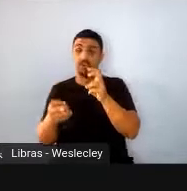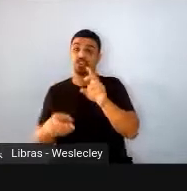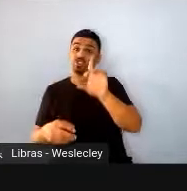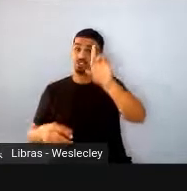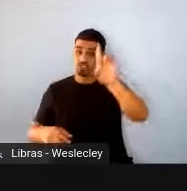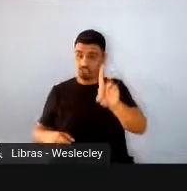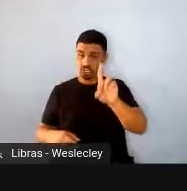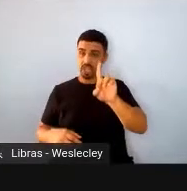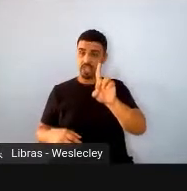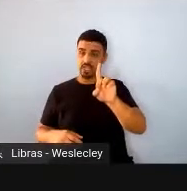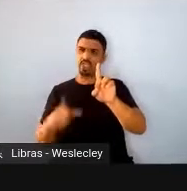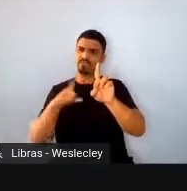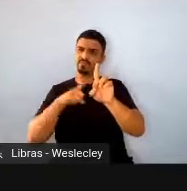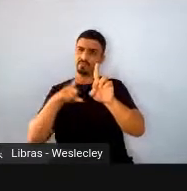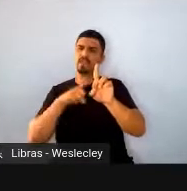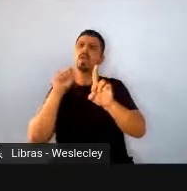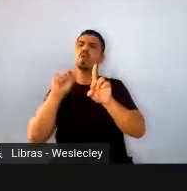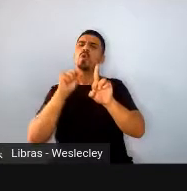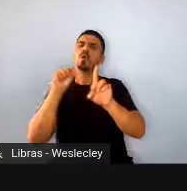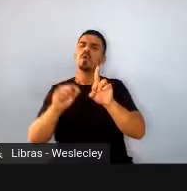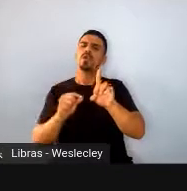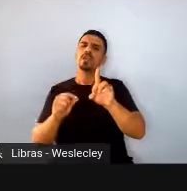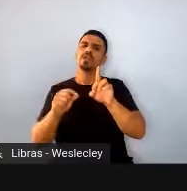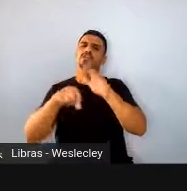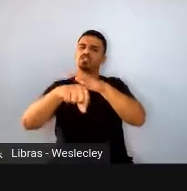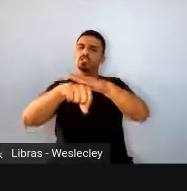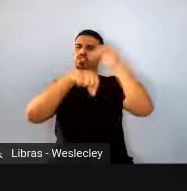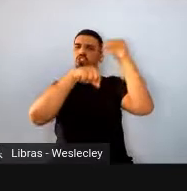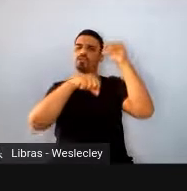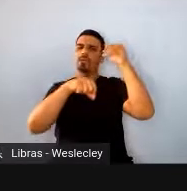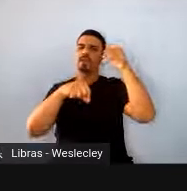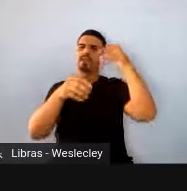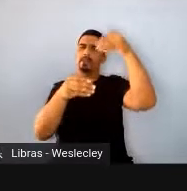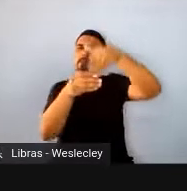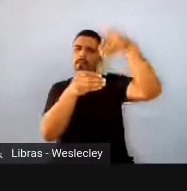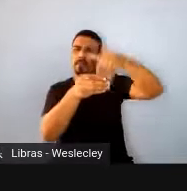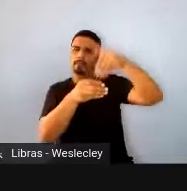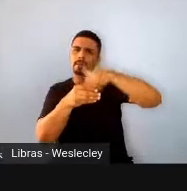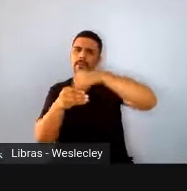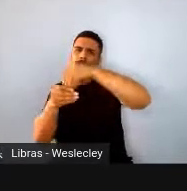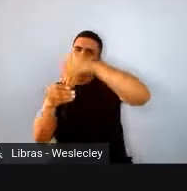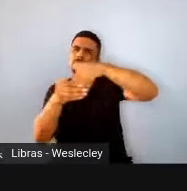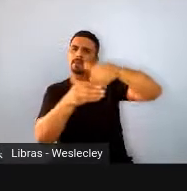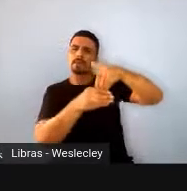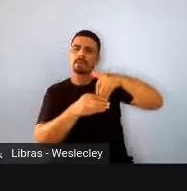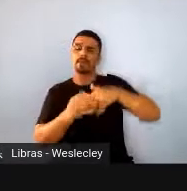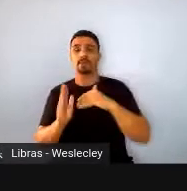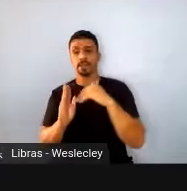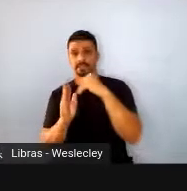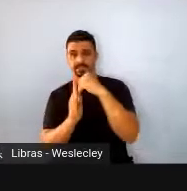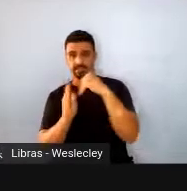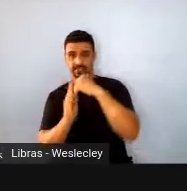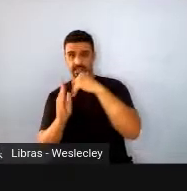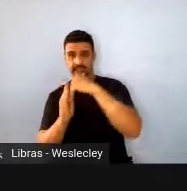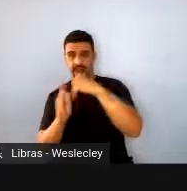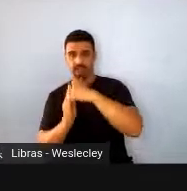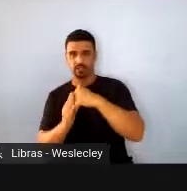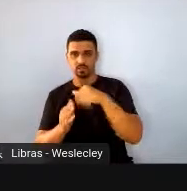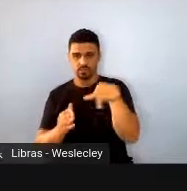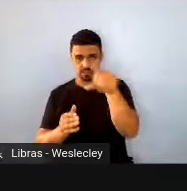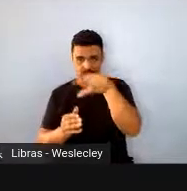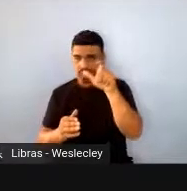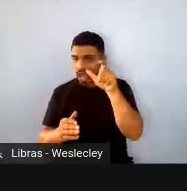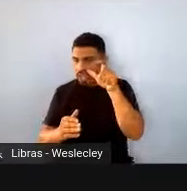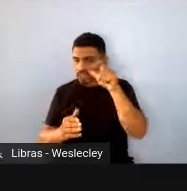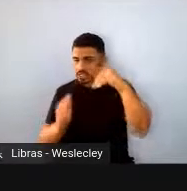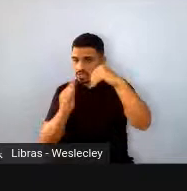principalmente, era uma chamada de quórum numa votação do Senado. quem já assistiu a sessão do Senado dos